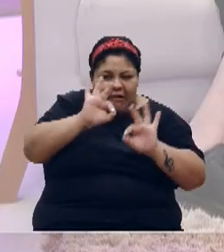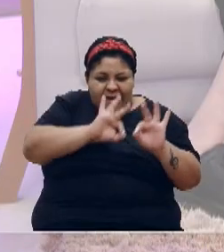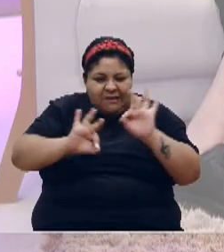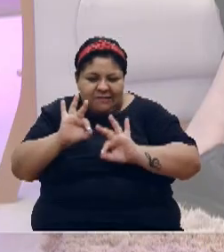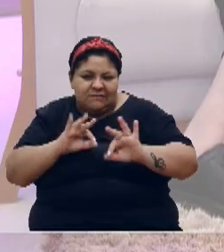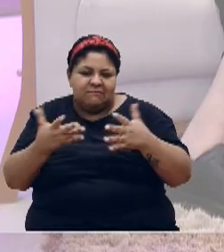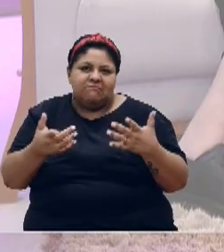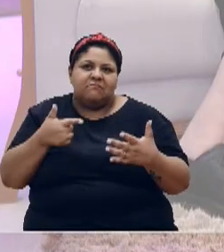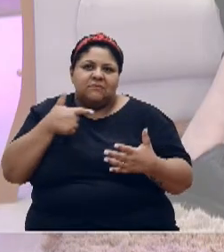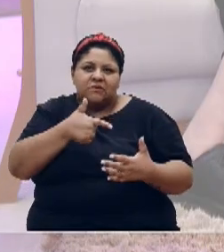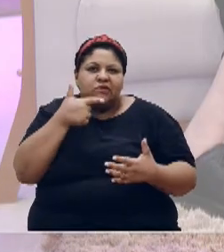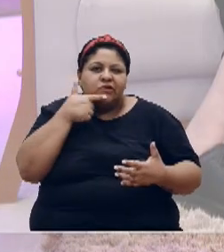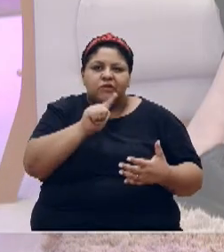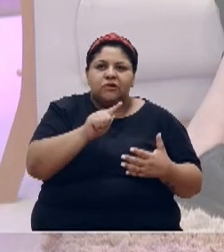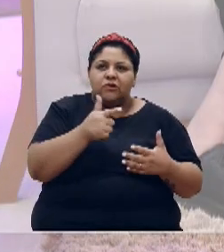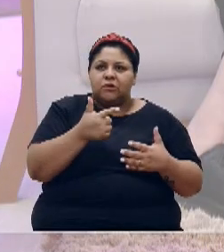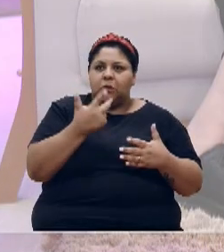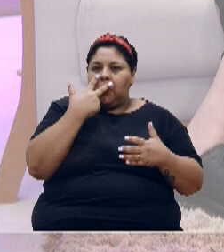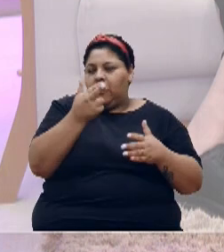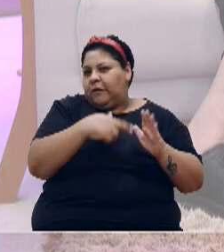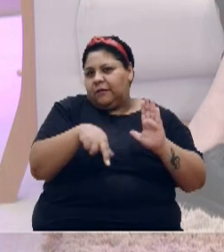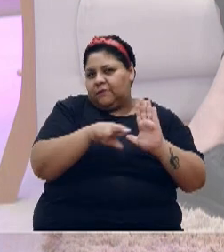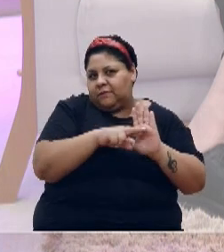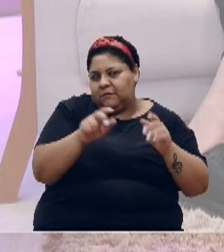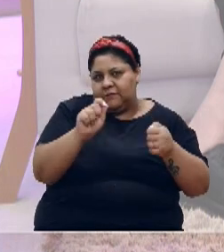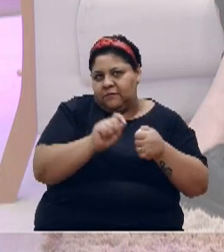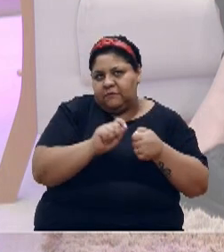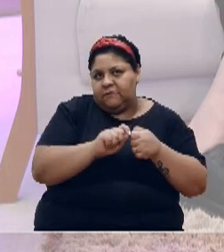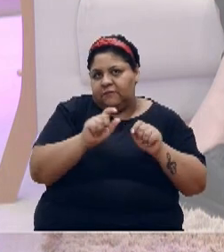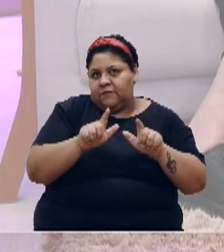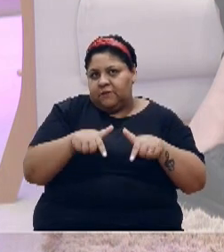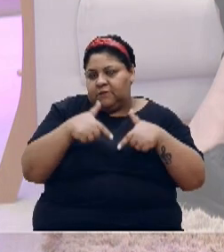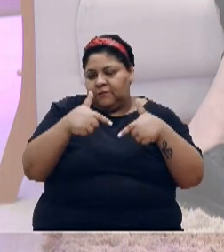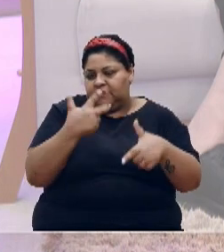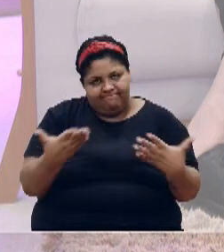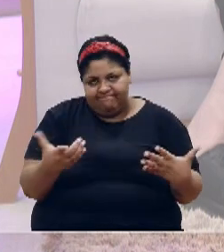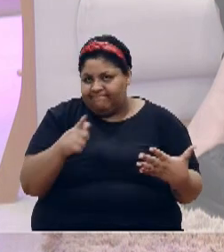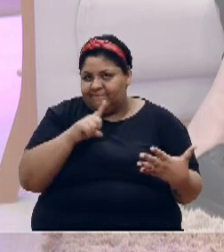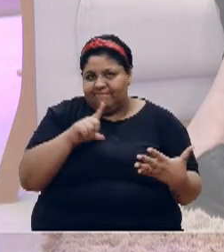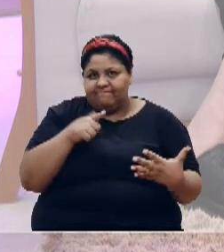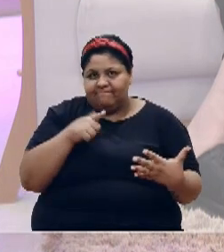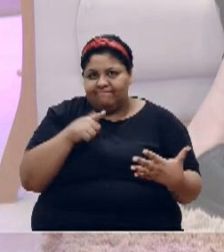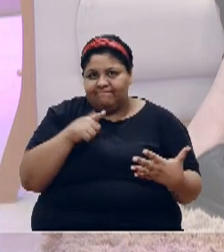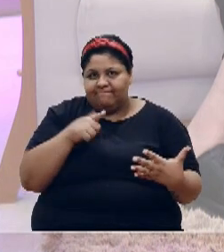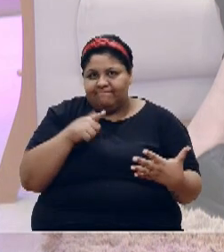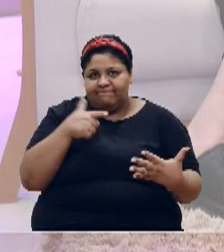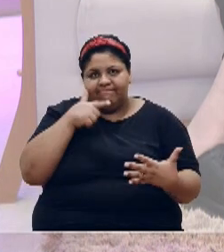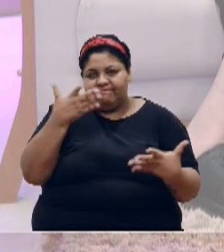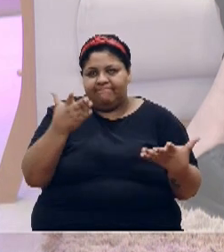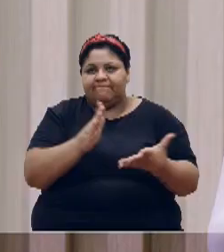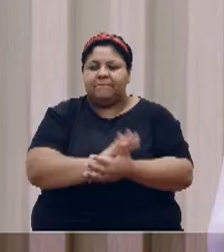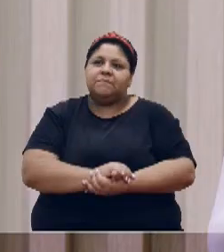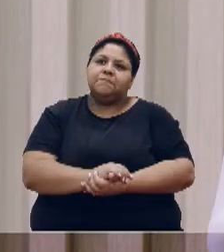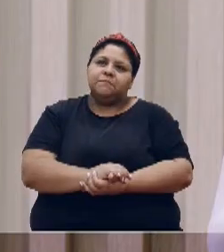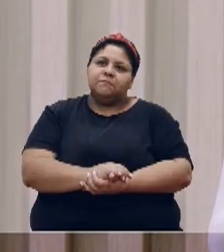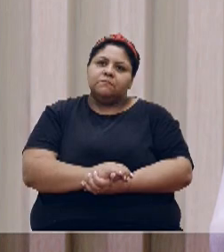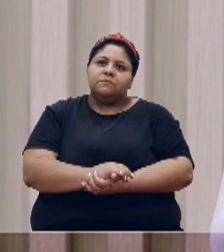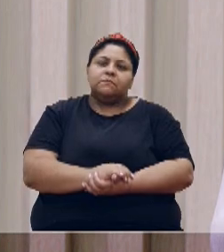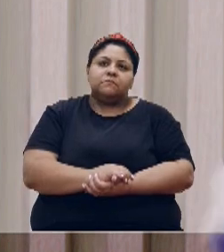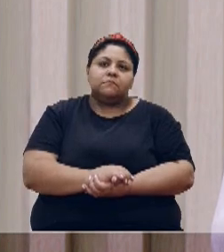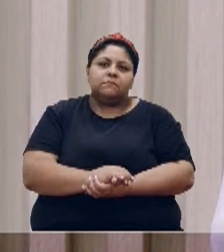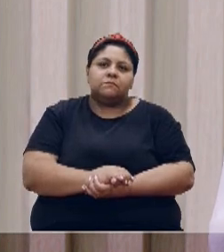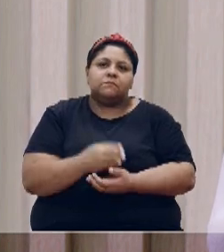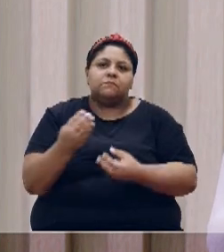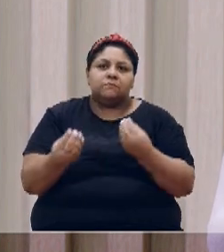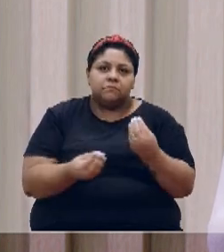tu vai conseguir os mesmos resultados, né? Fazendo os mesmos questionamentos que não chegam em lugar nenhum. E é bom a gente falar sobre isso, porque